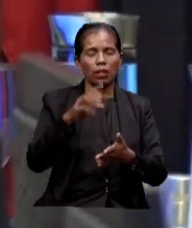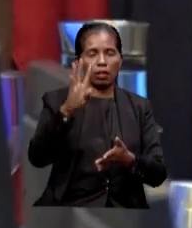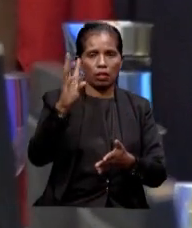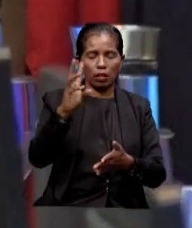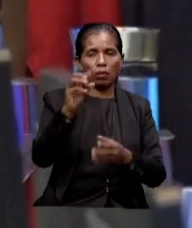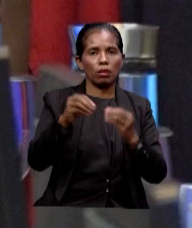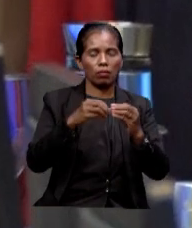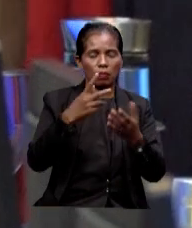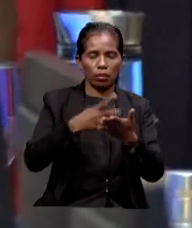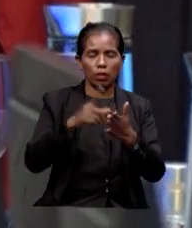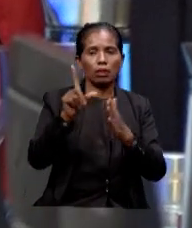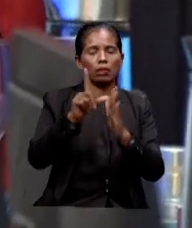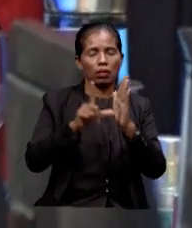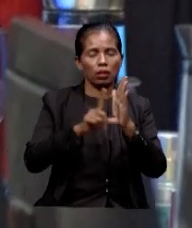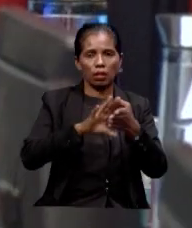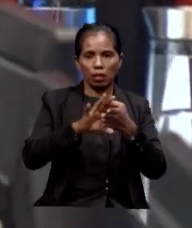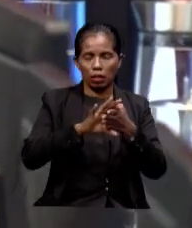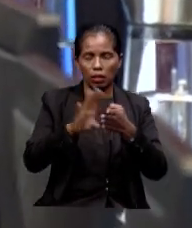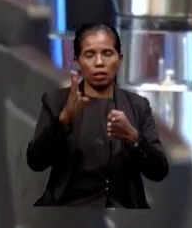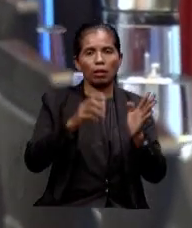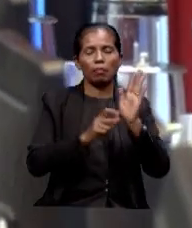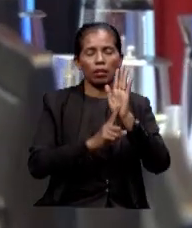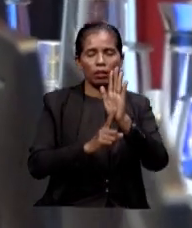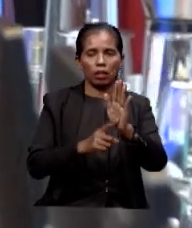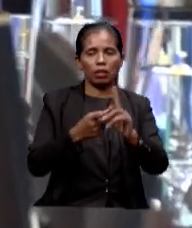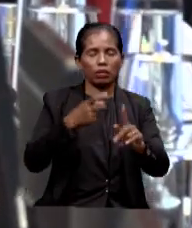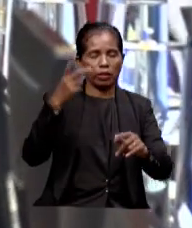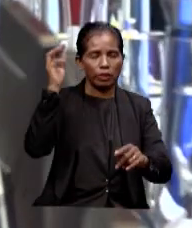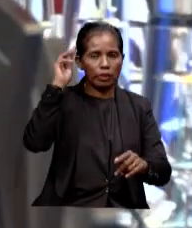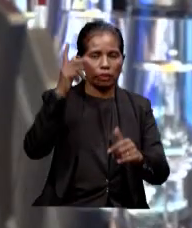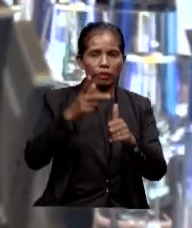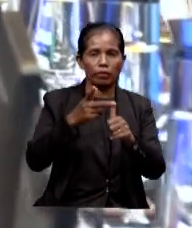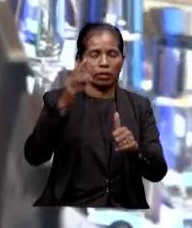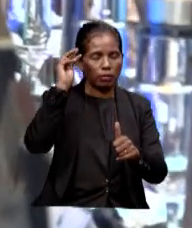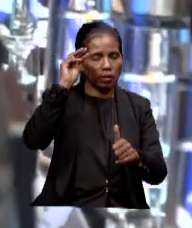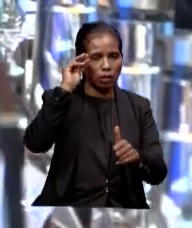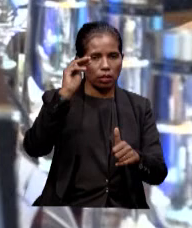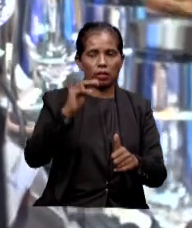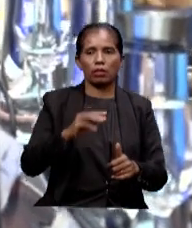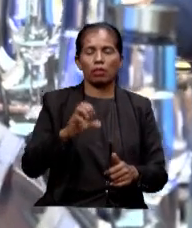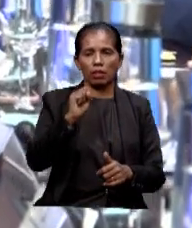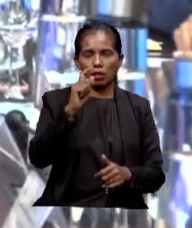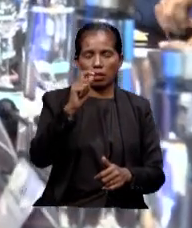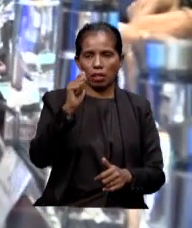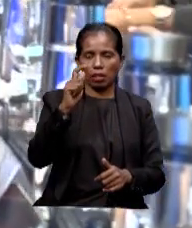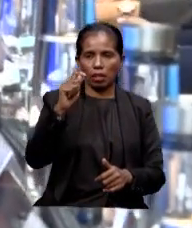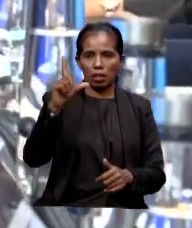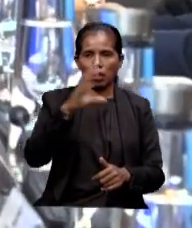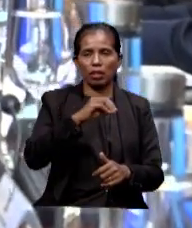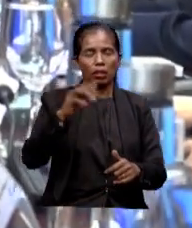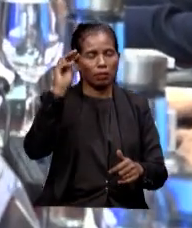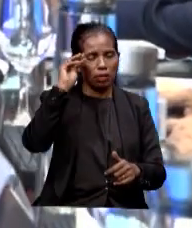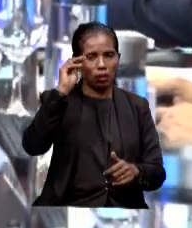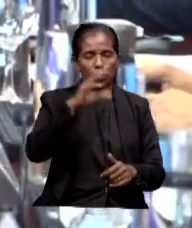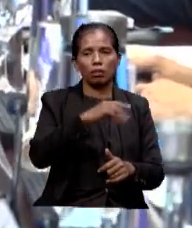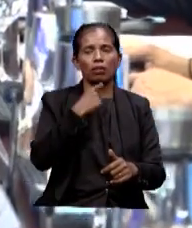projeto lei eleitoral, nebe apresenta o si vice-ministro administração estatal Lino de Jesus Torrejão. Ministro Presidência Conselho Ministro